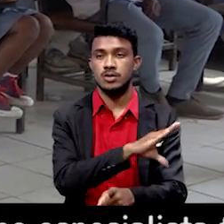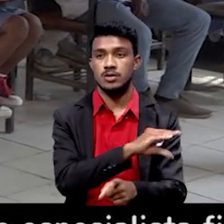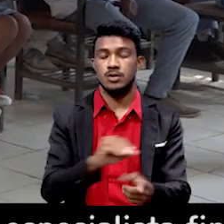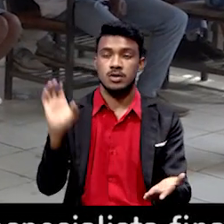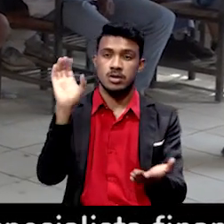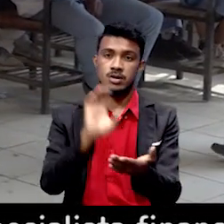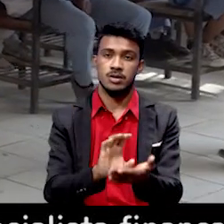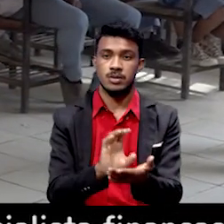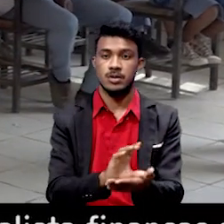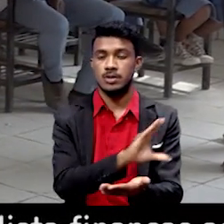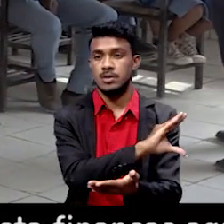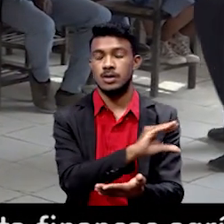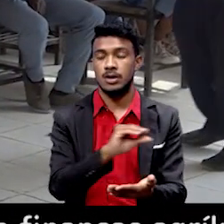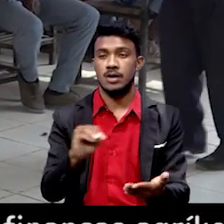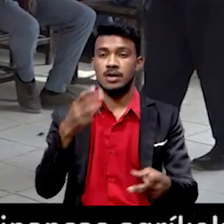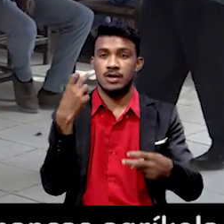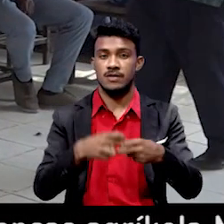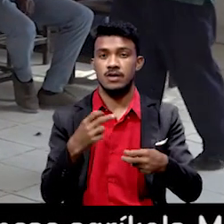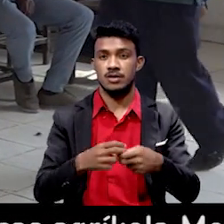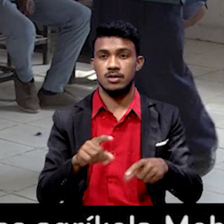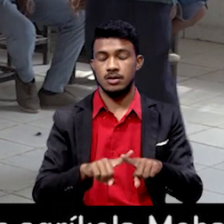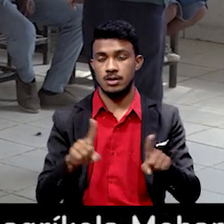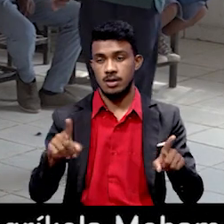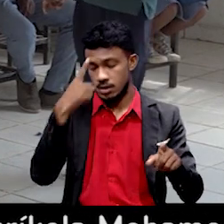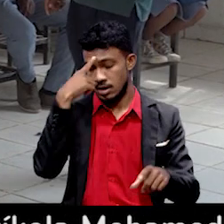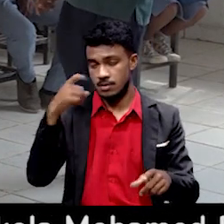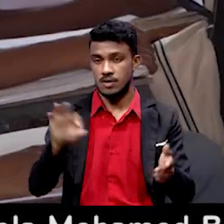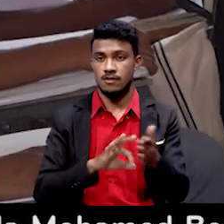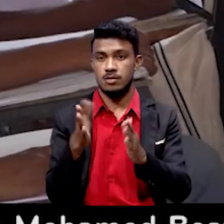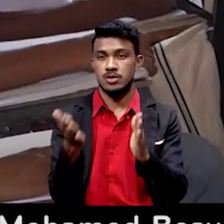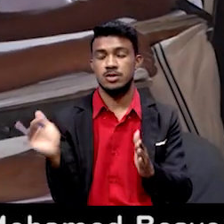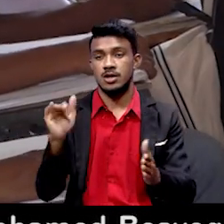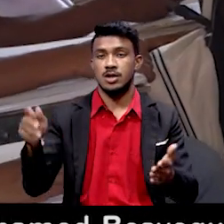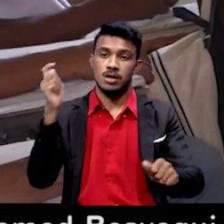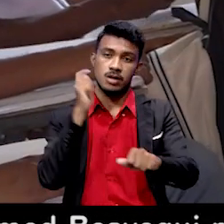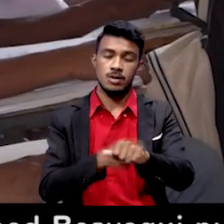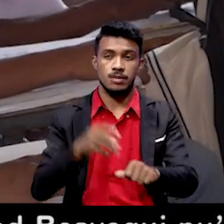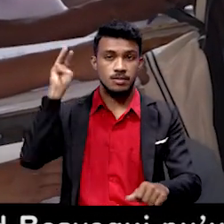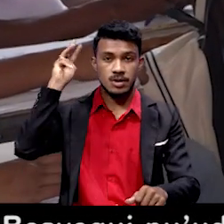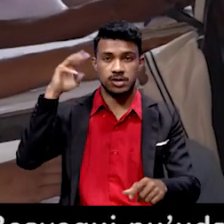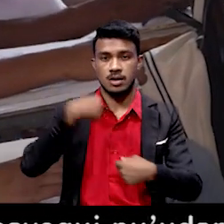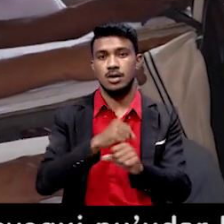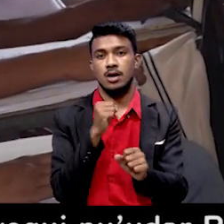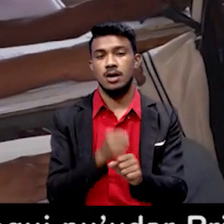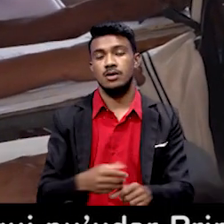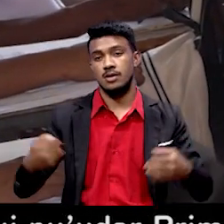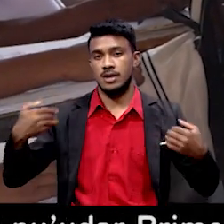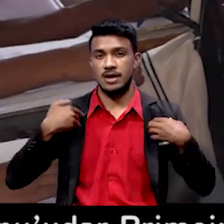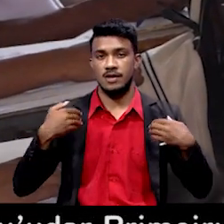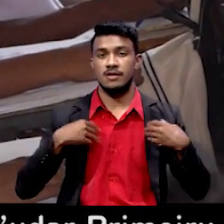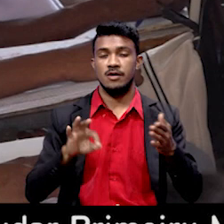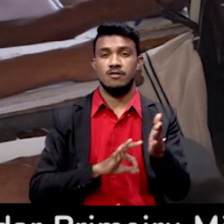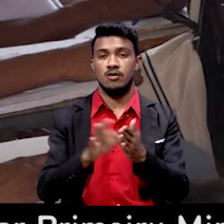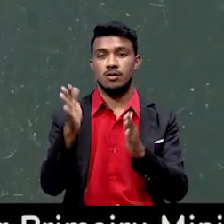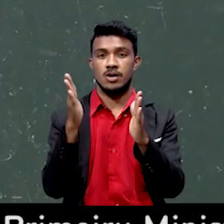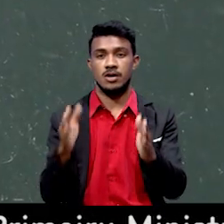sentido semático, ne difícil, tamba formação sira nebe mac durante ne ministério aplica, dela ruma mos, formador,